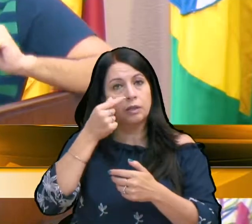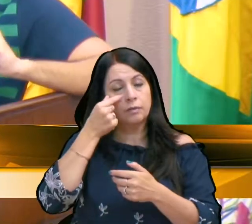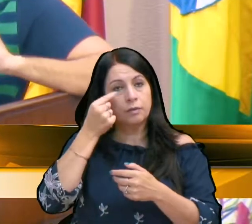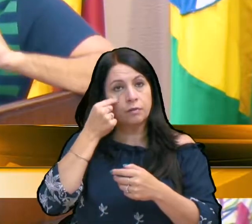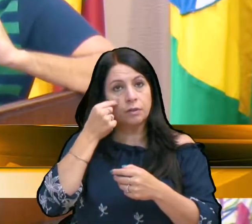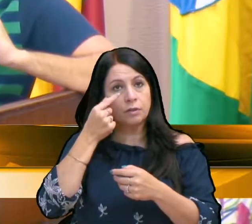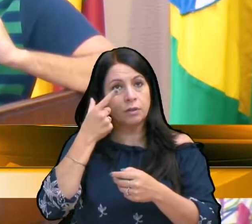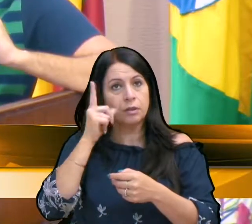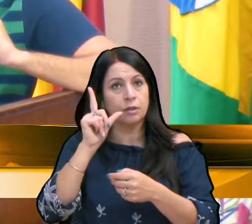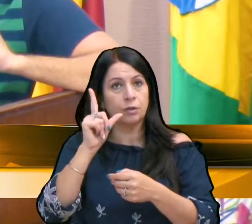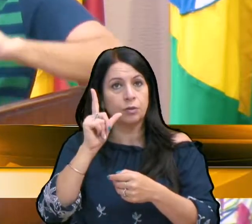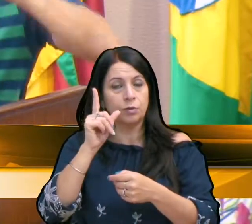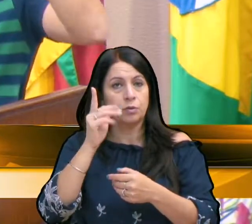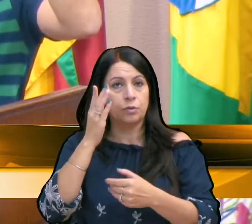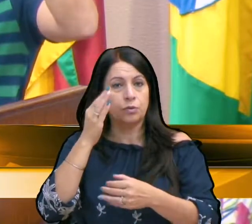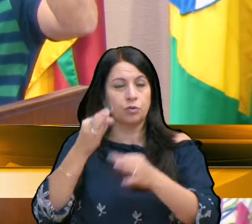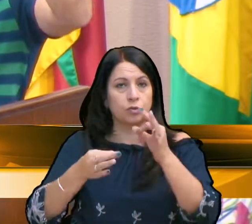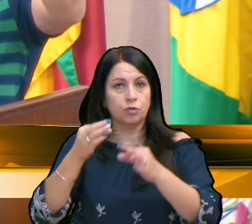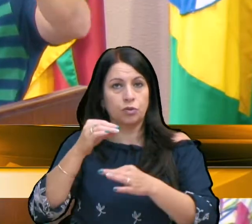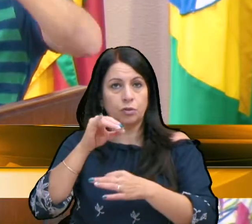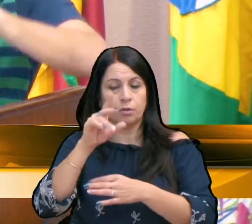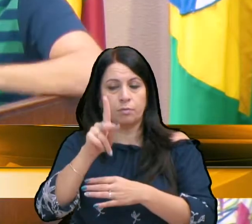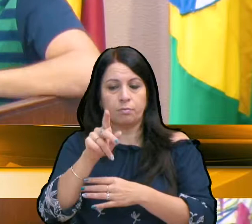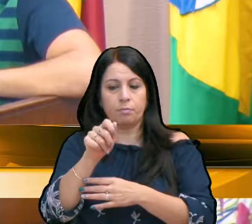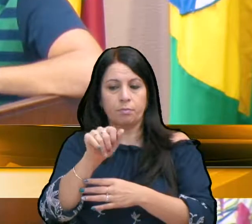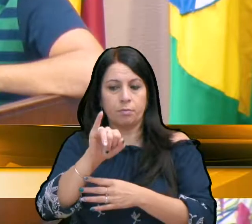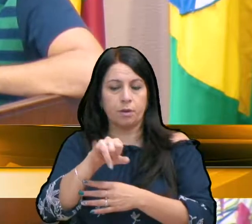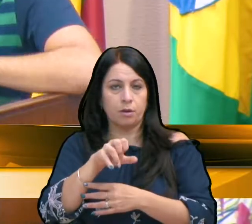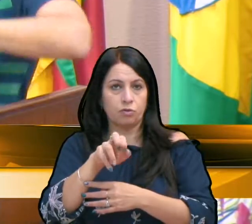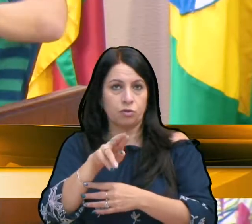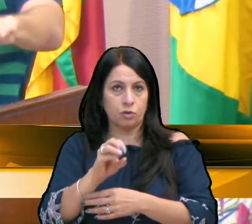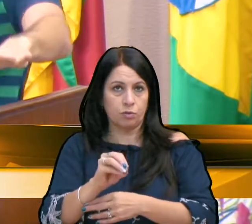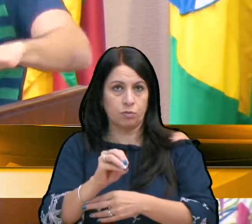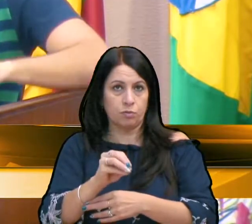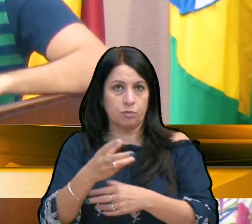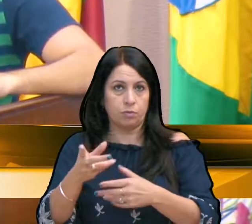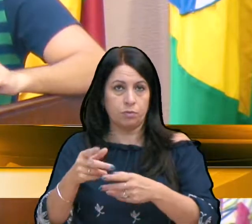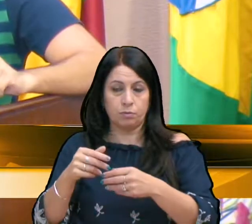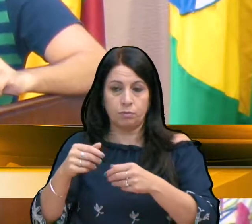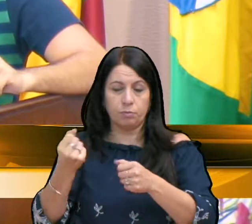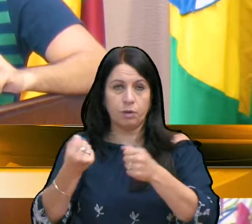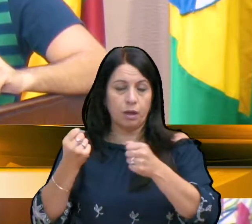justiça, da questão da Pajero. Essa Pajero podia estar sendo utilizada nas barragens, mas não está.